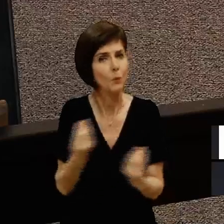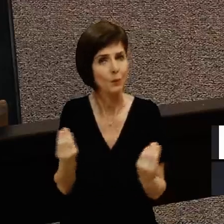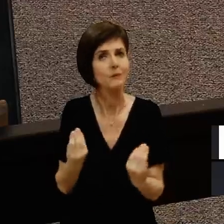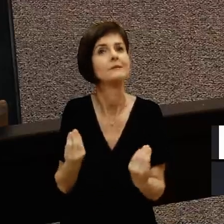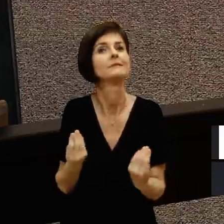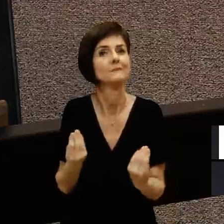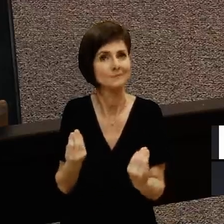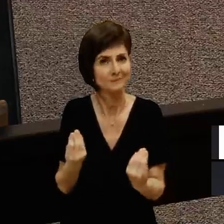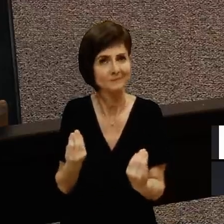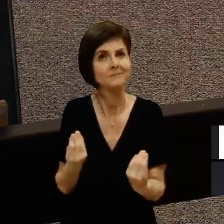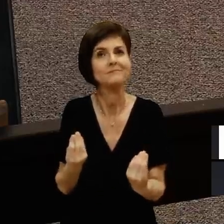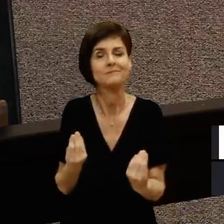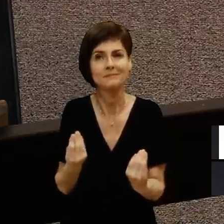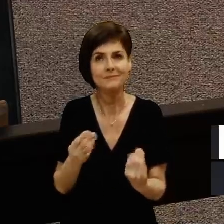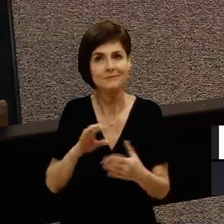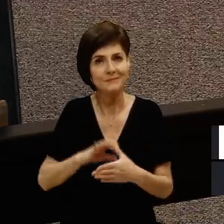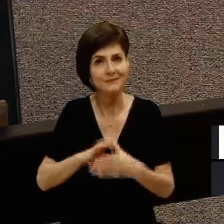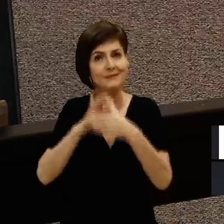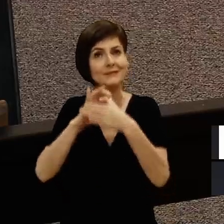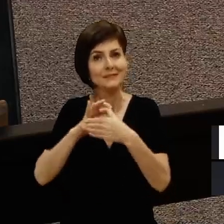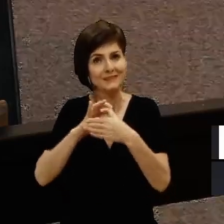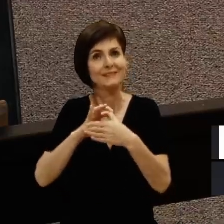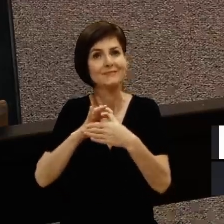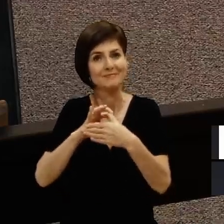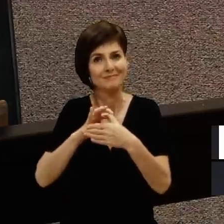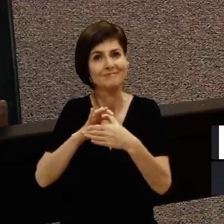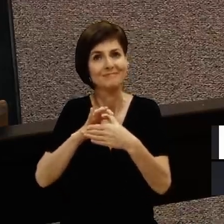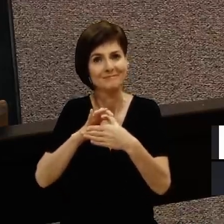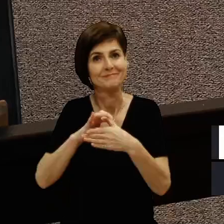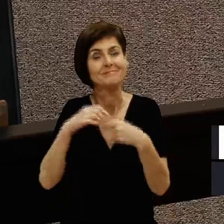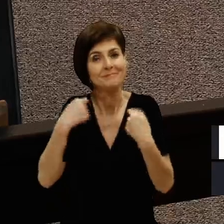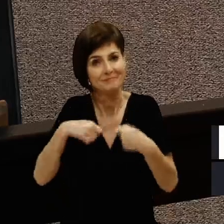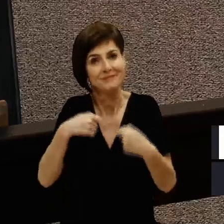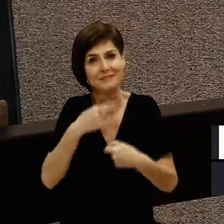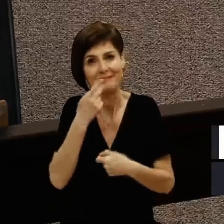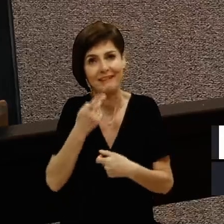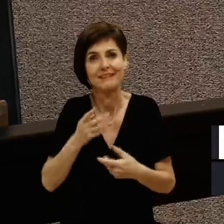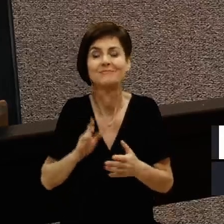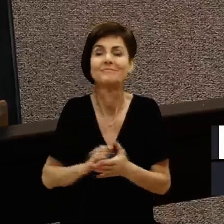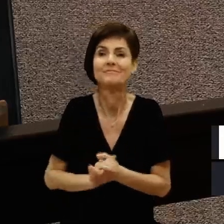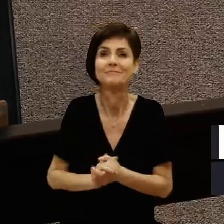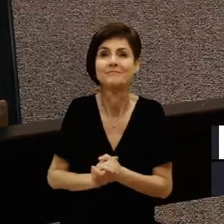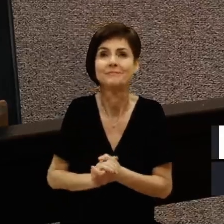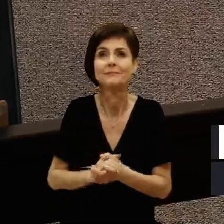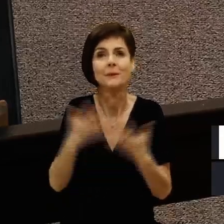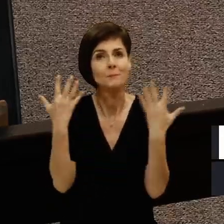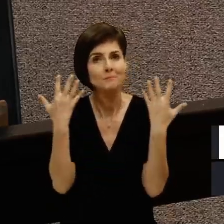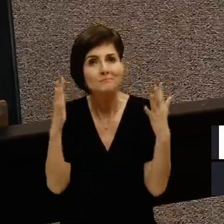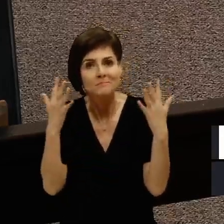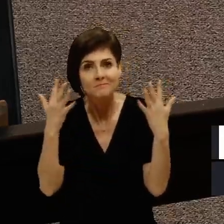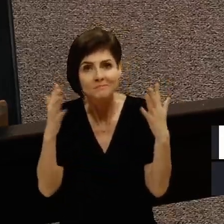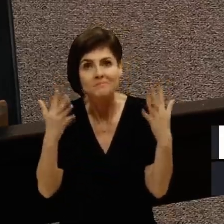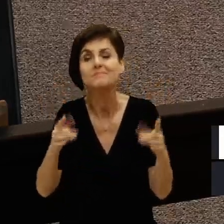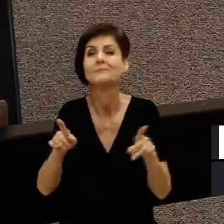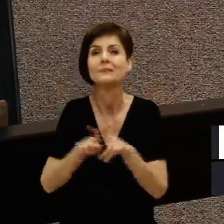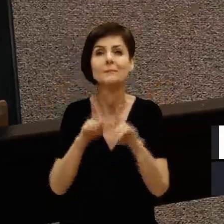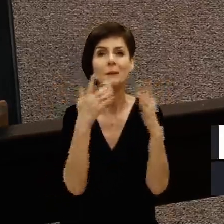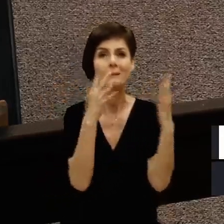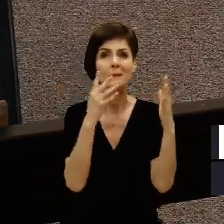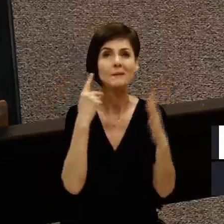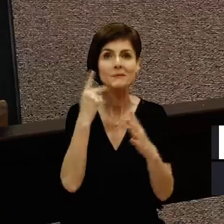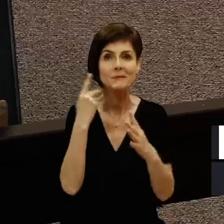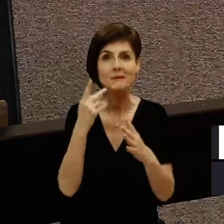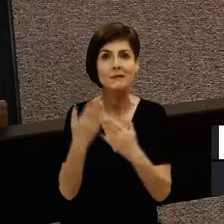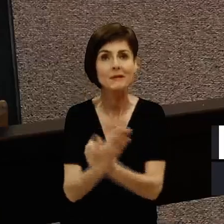mais que o líder de governo, né, tendo a dizer aqui. Então, parabenizar os vereadores que